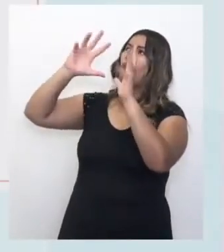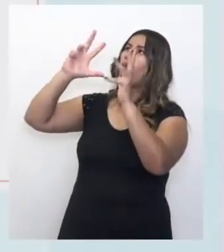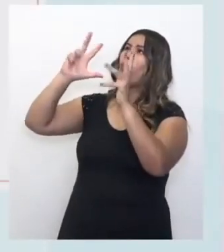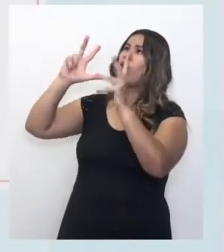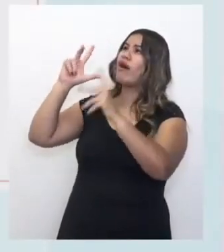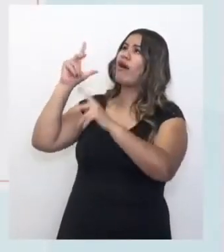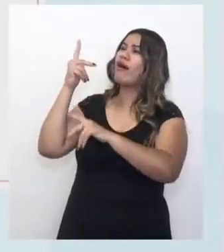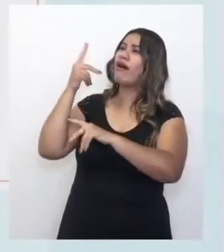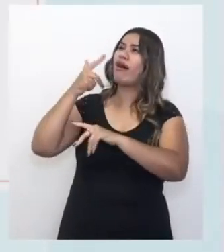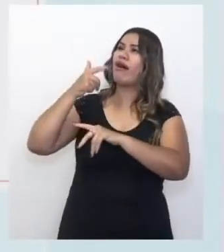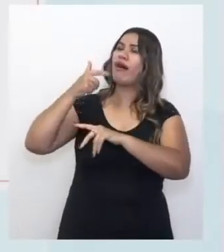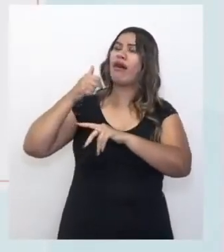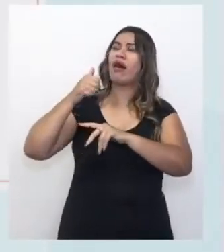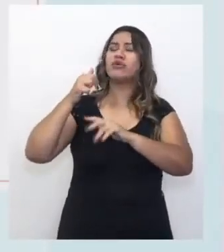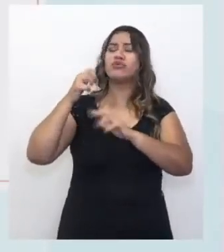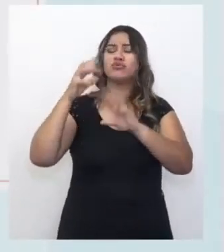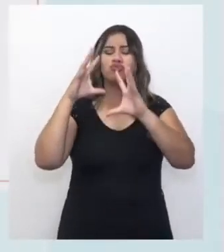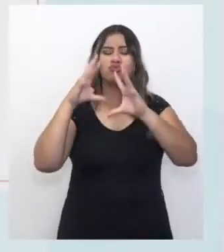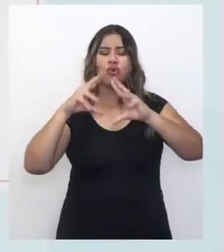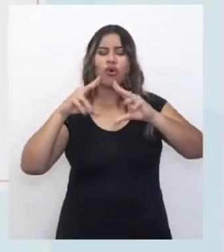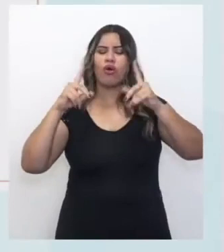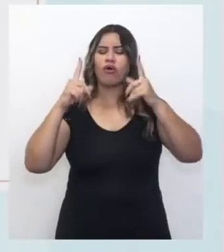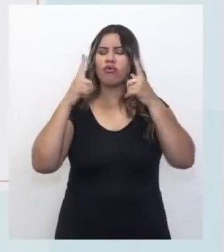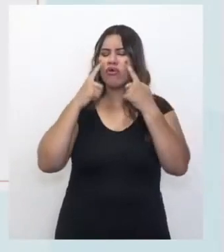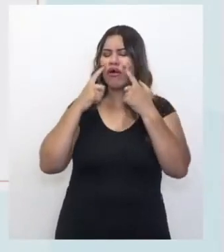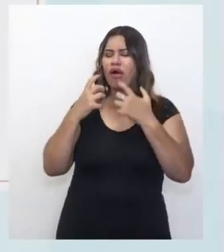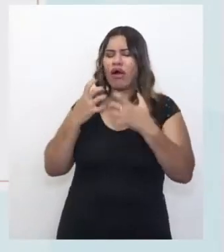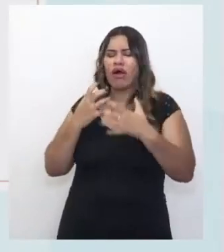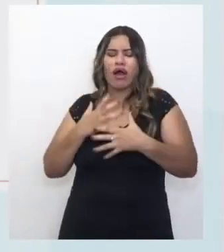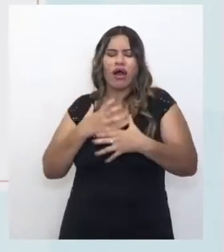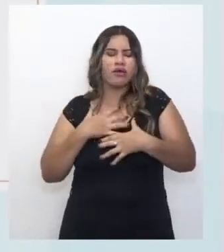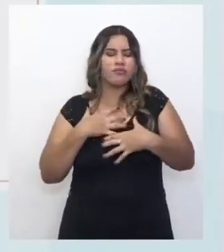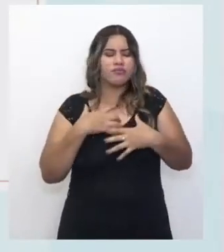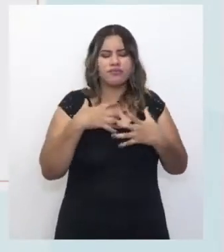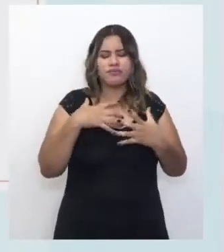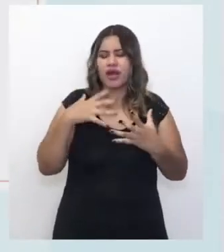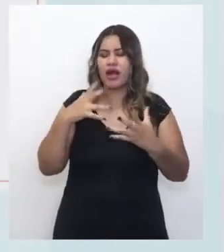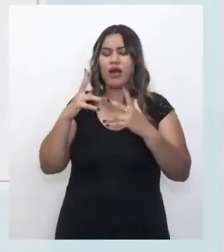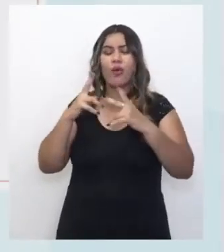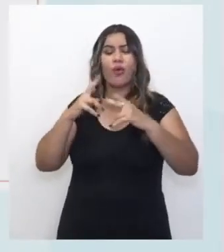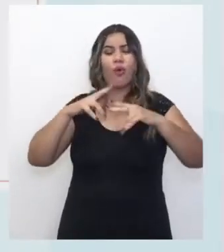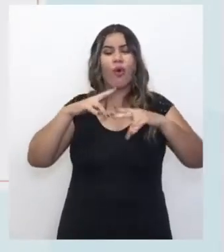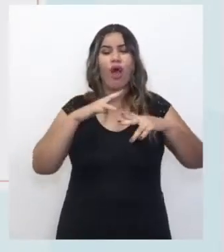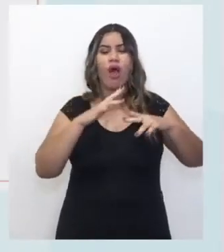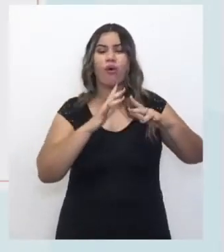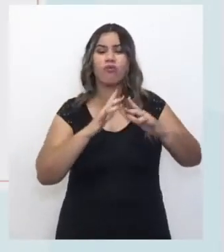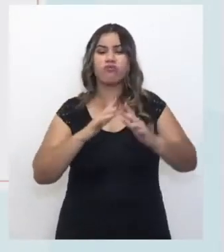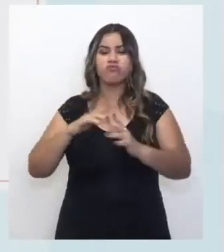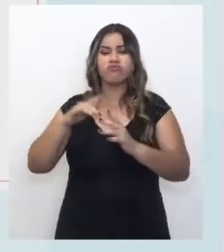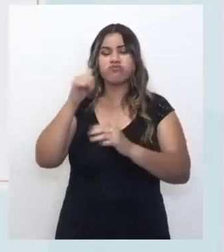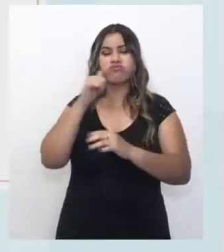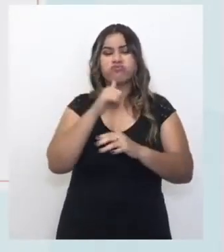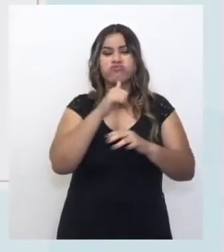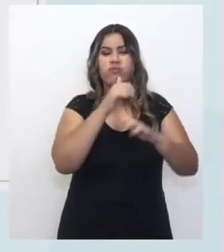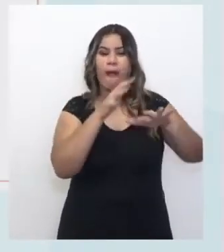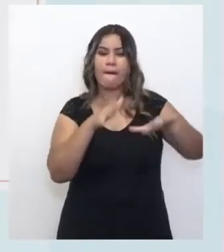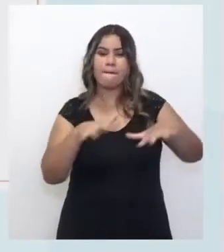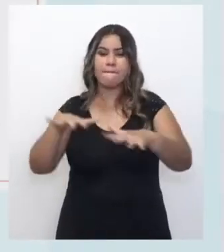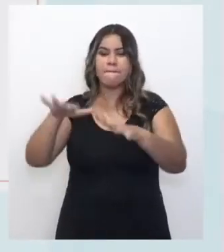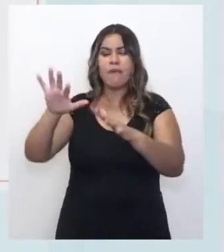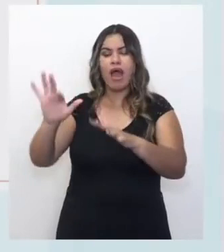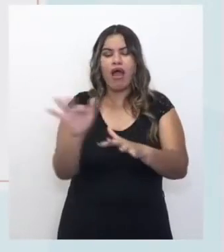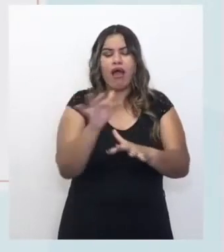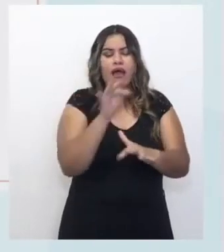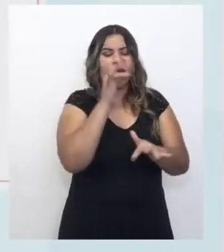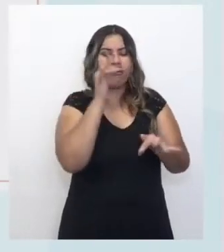seio noites chorosas, minha alma canta como a sereia, vive cantando num mar de rosas.